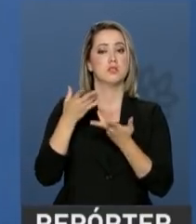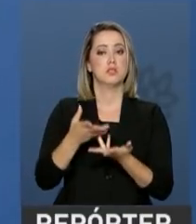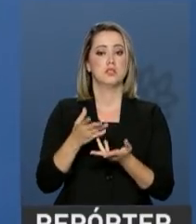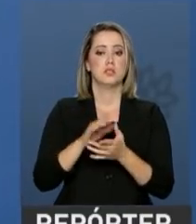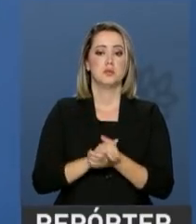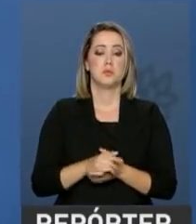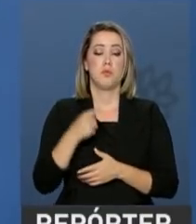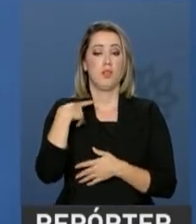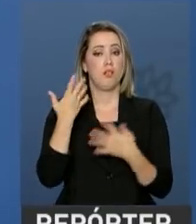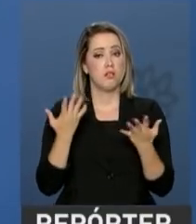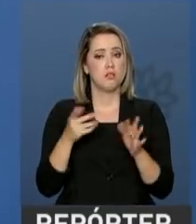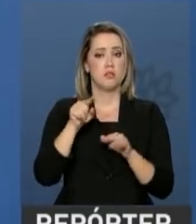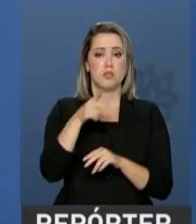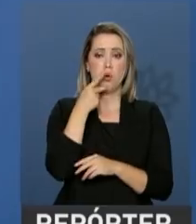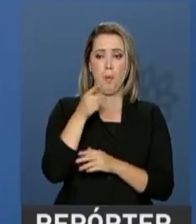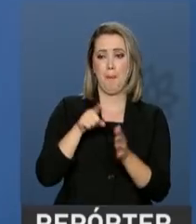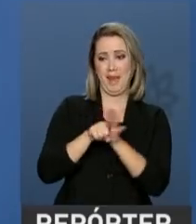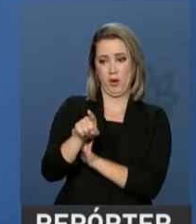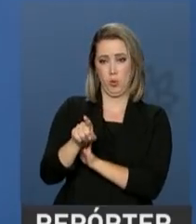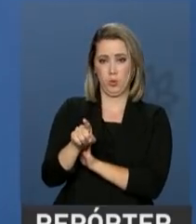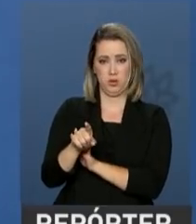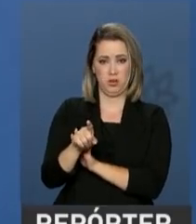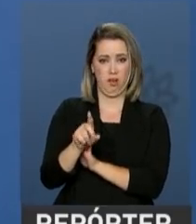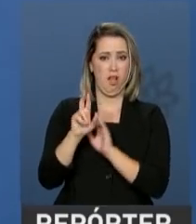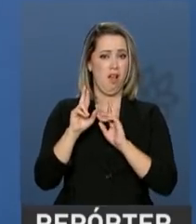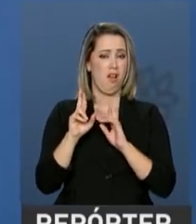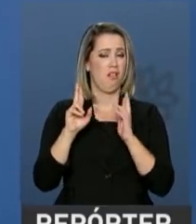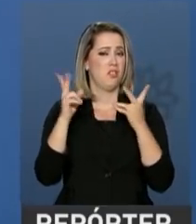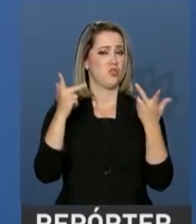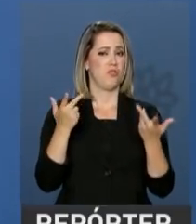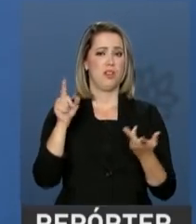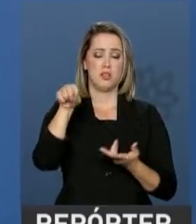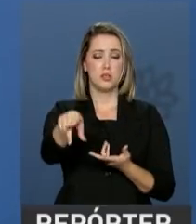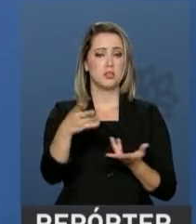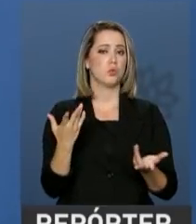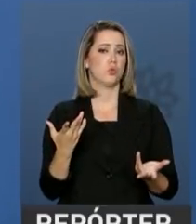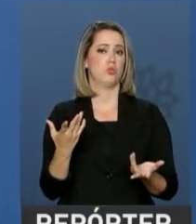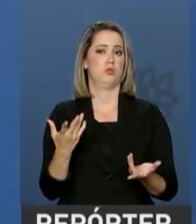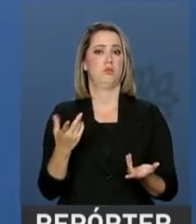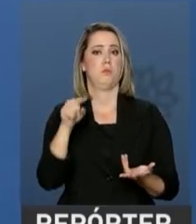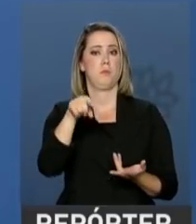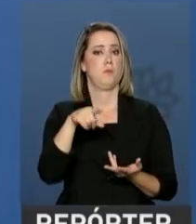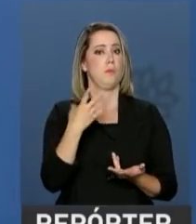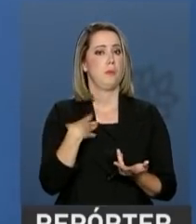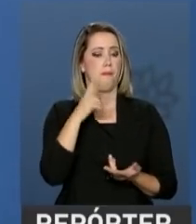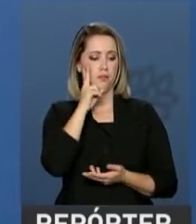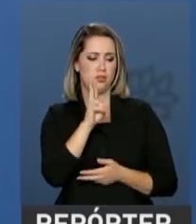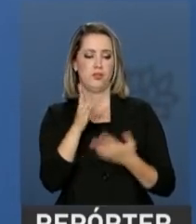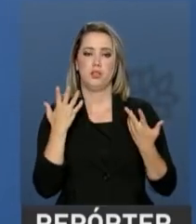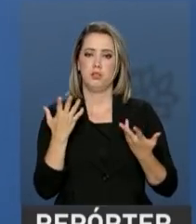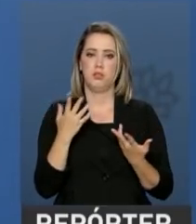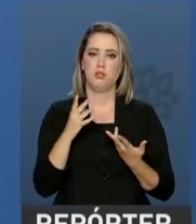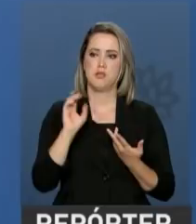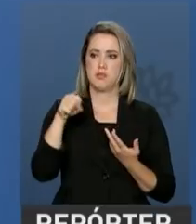Então é uma pergunta, colocada assim, como são colocadas as perguntas, em última análise,